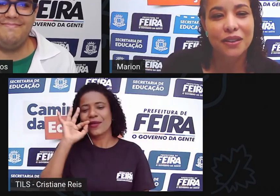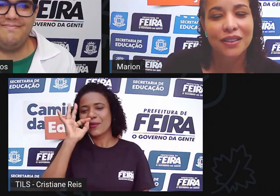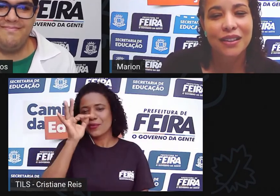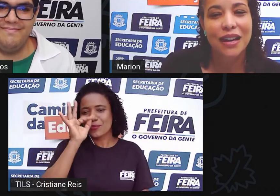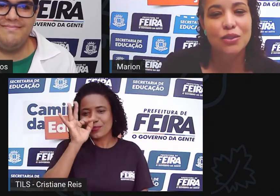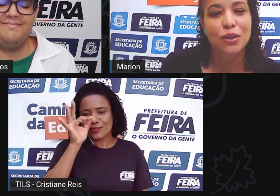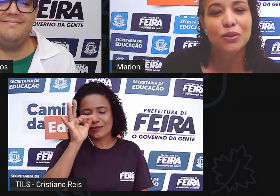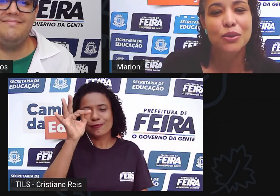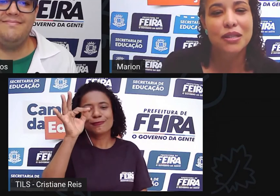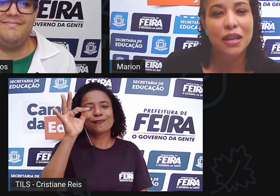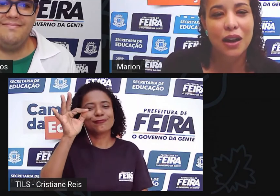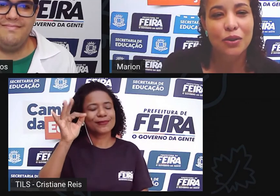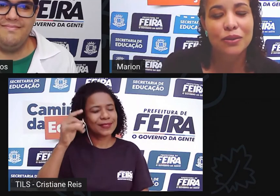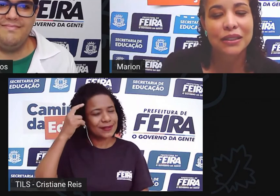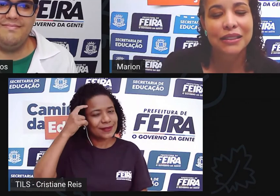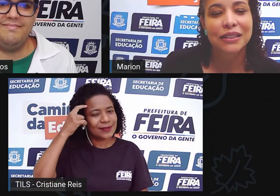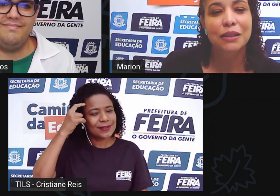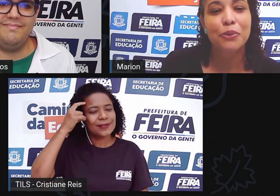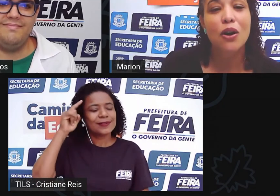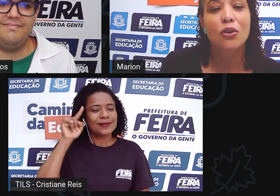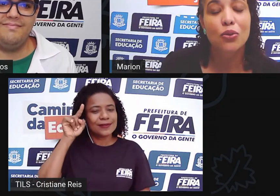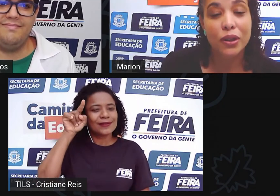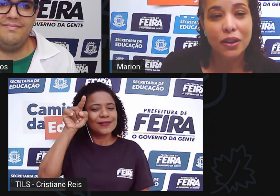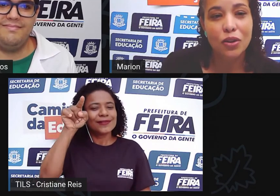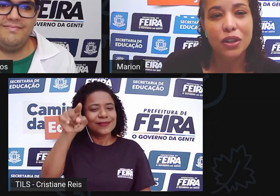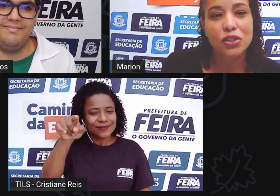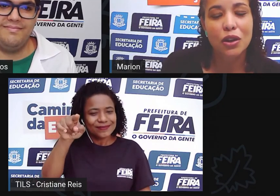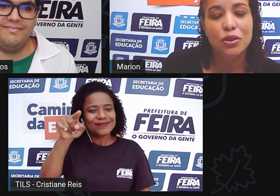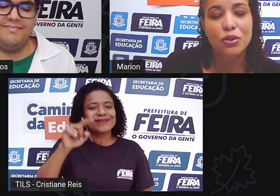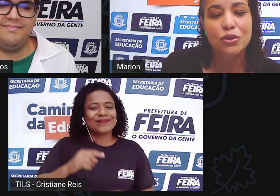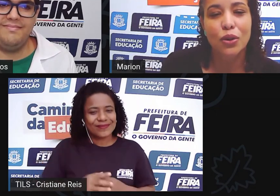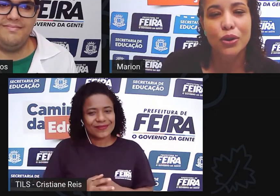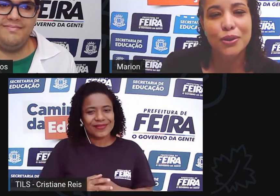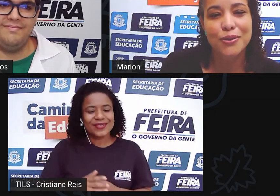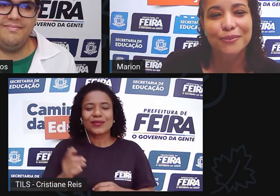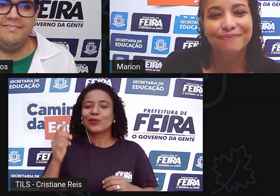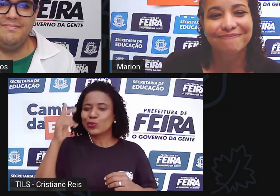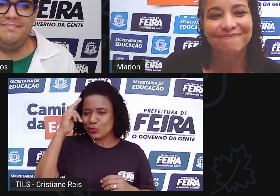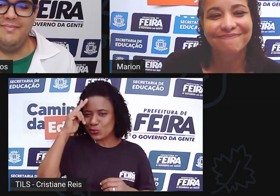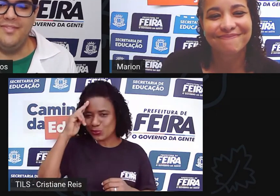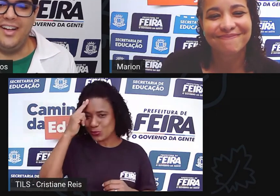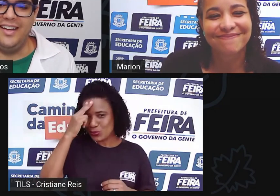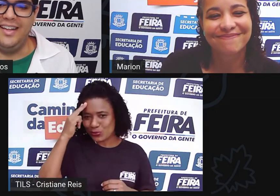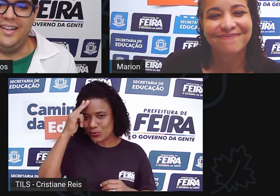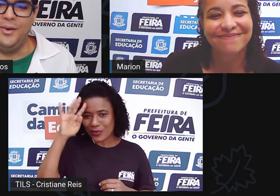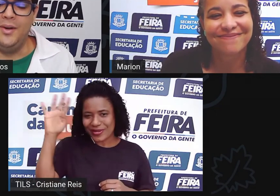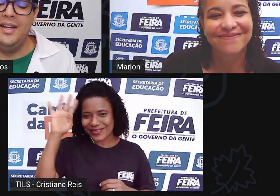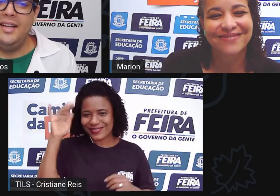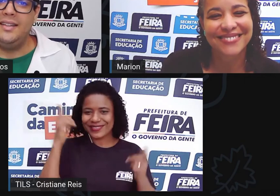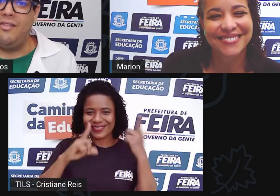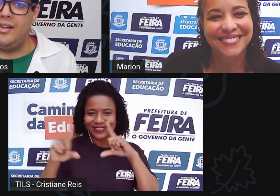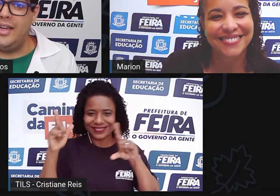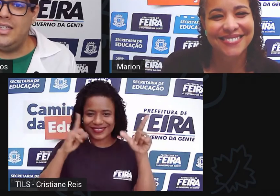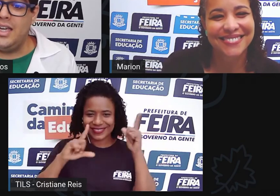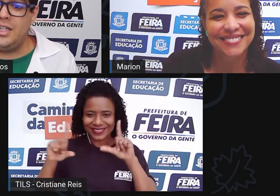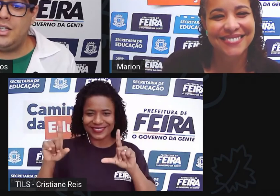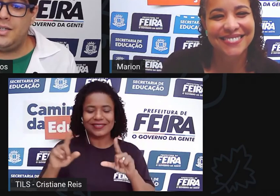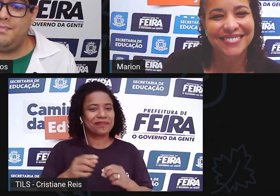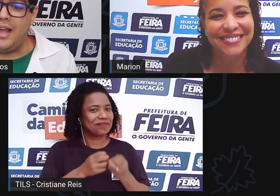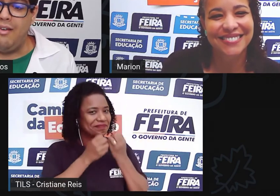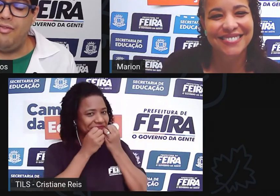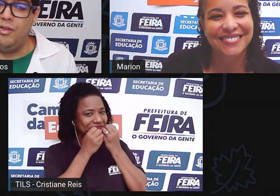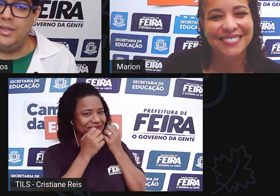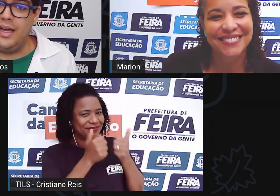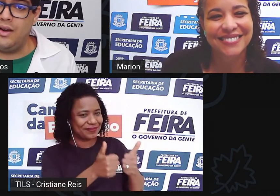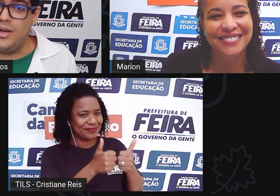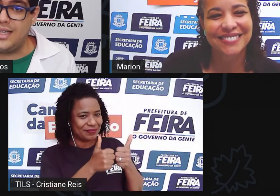sempre a sua intuição e procurem conquistar os seus sonhos. Valeu. Tá vendo aí, gente?